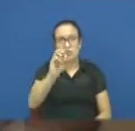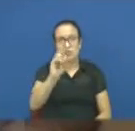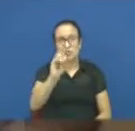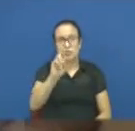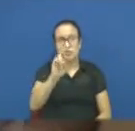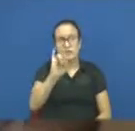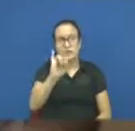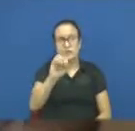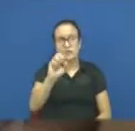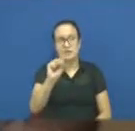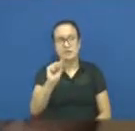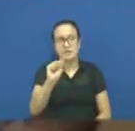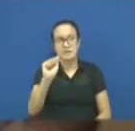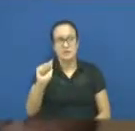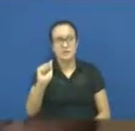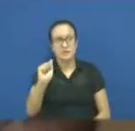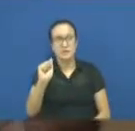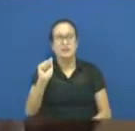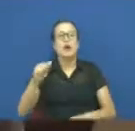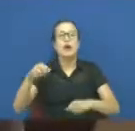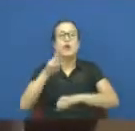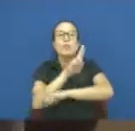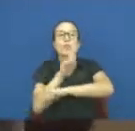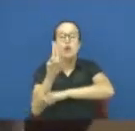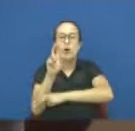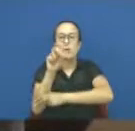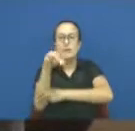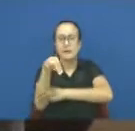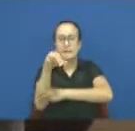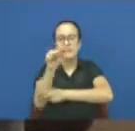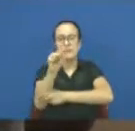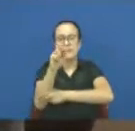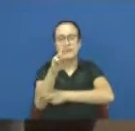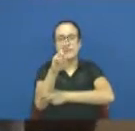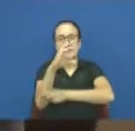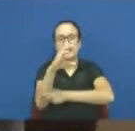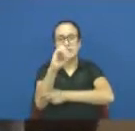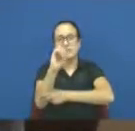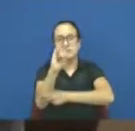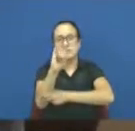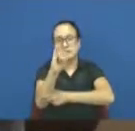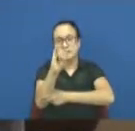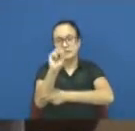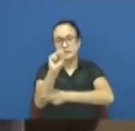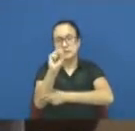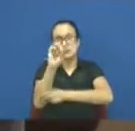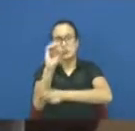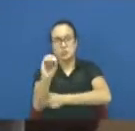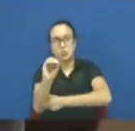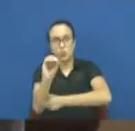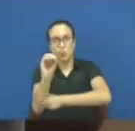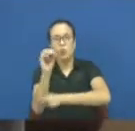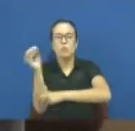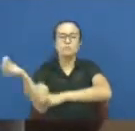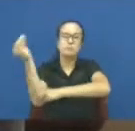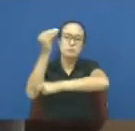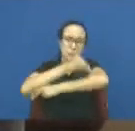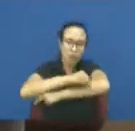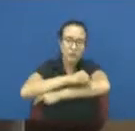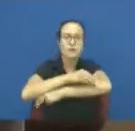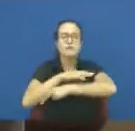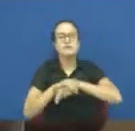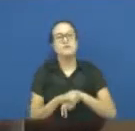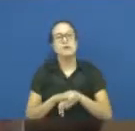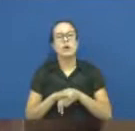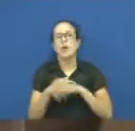projetada 1AB, Residencial Floriza, no município de Limeira. O projeto não contém emendas e os